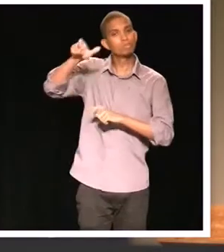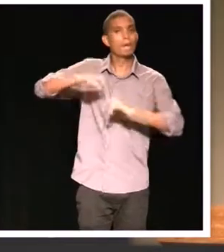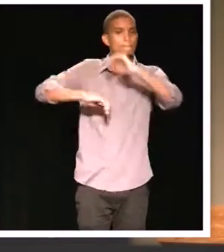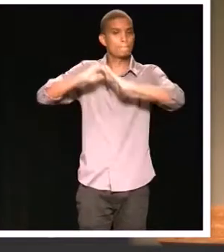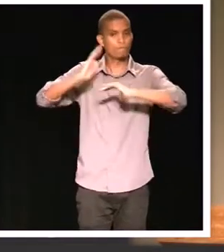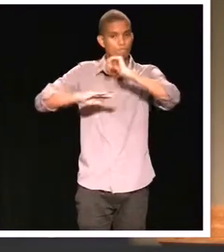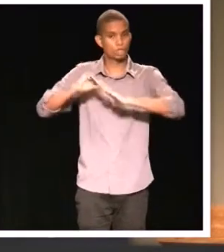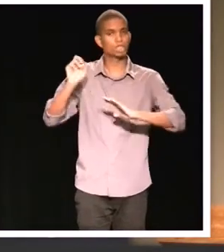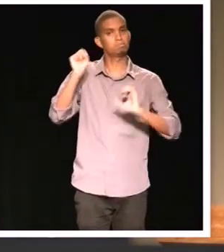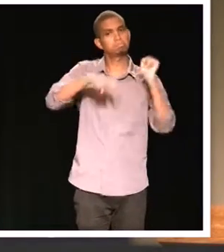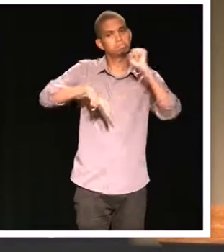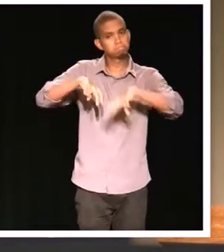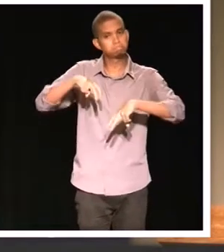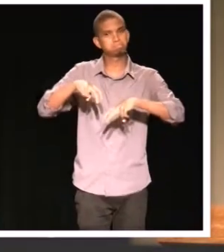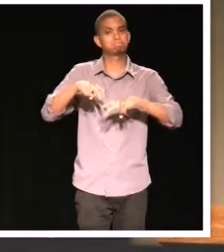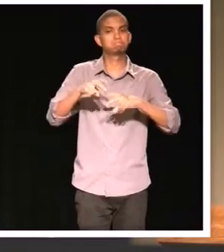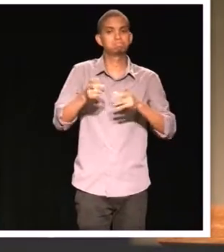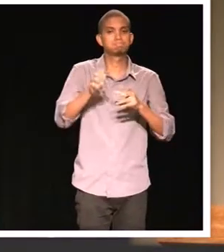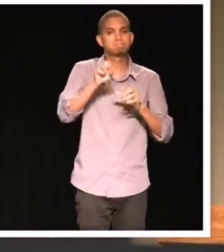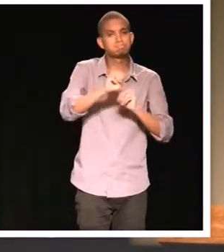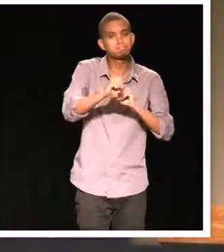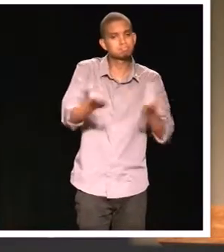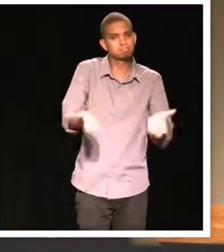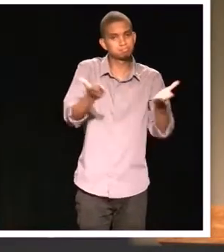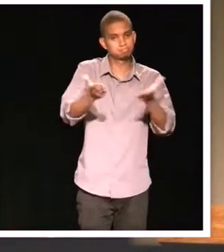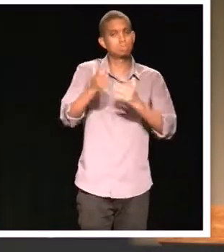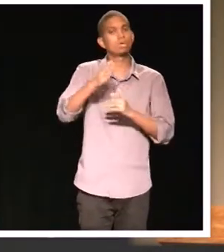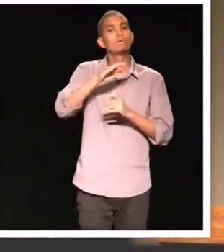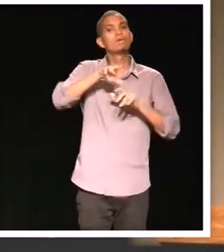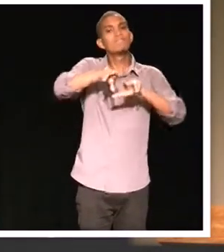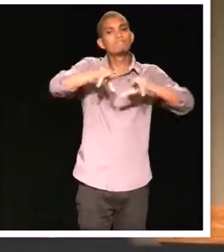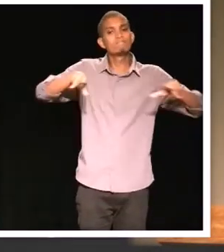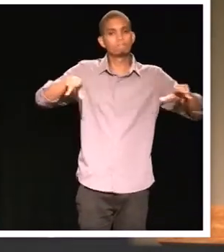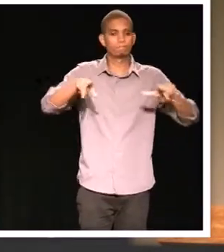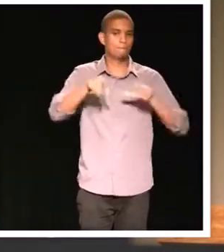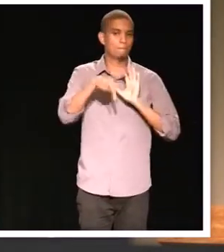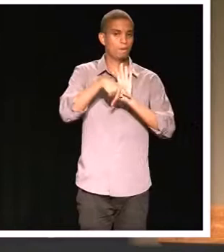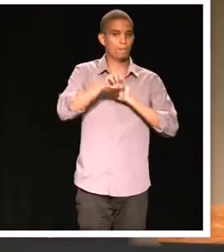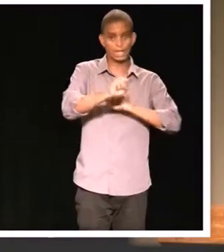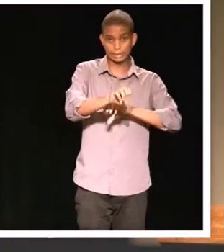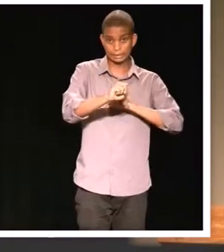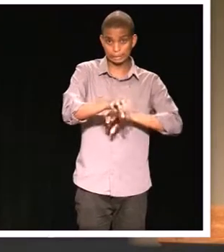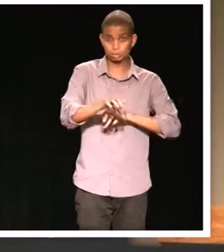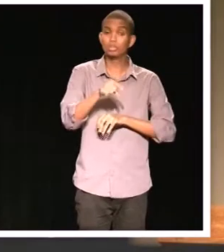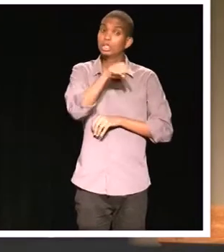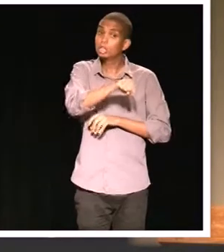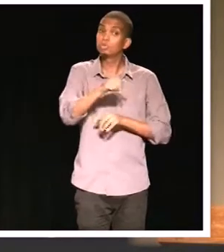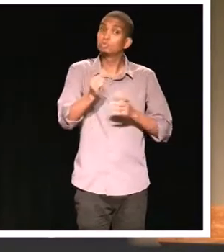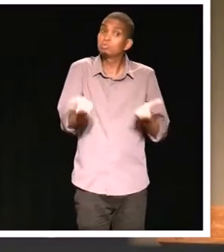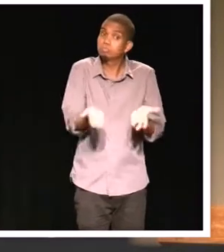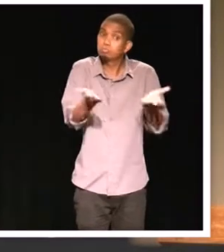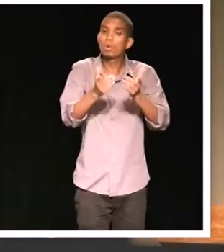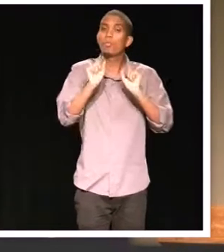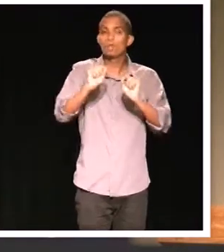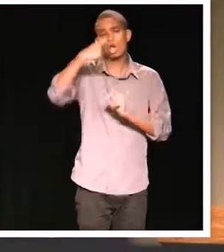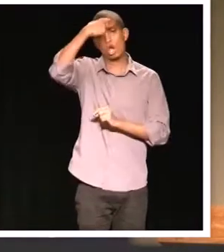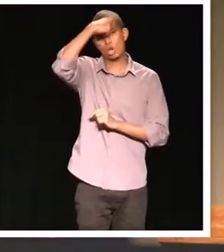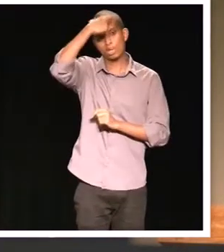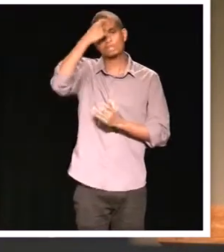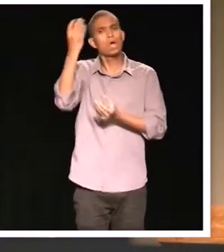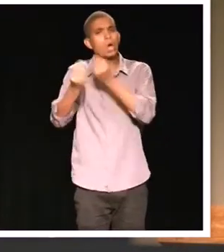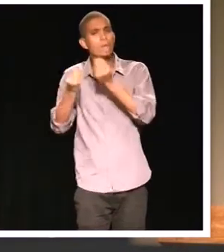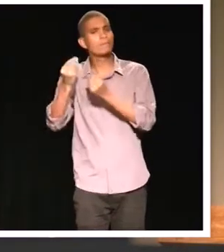equipes atuantes em todos os níveis de ensino. Essa capacitação incorporará a conscientização da deficiência